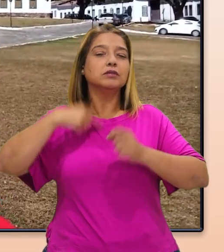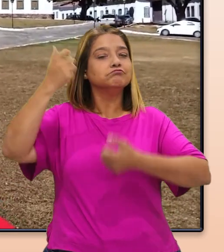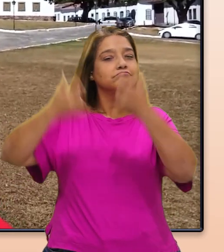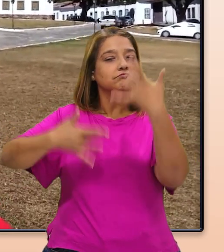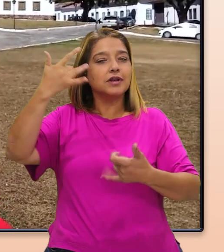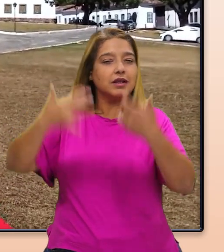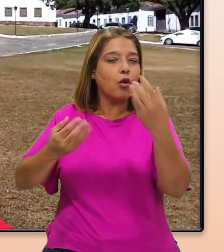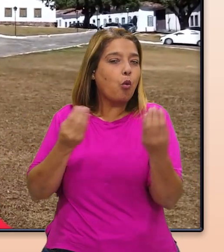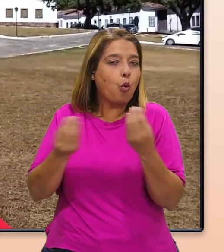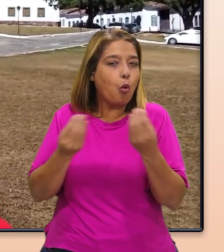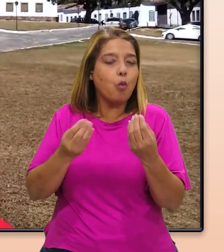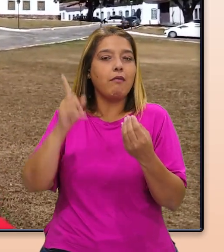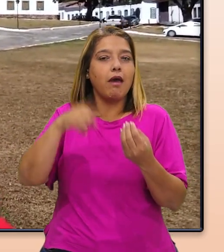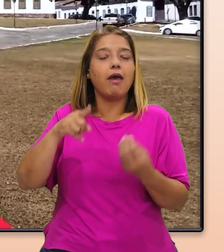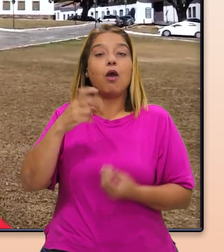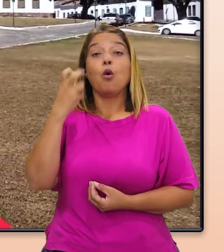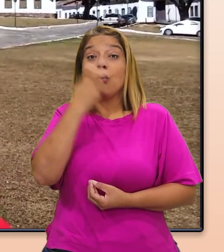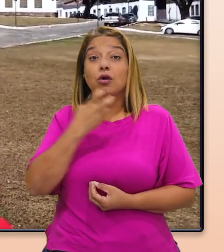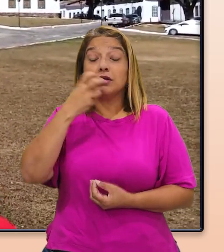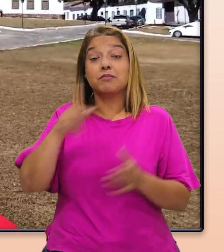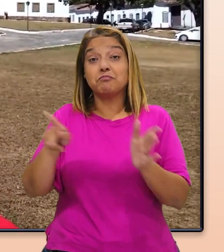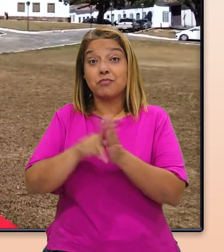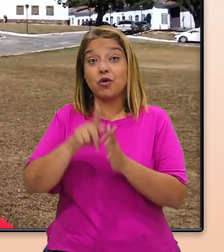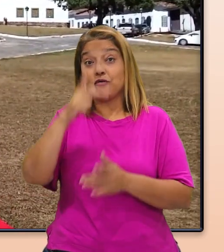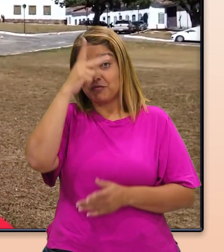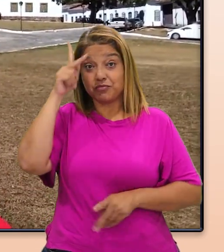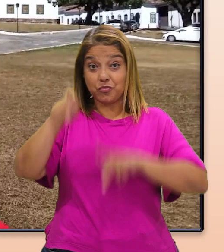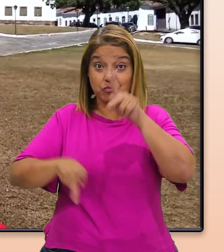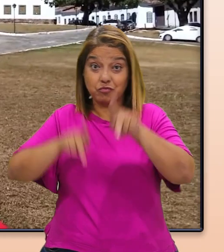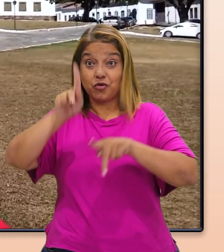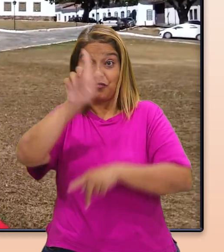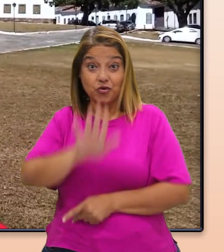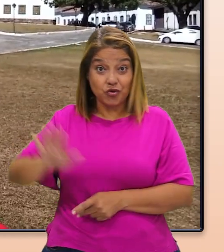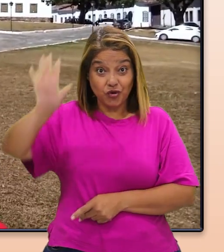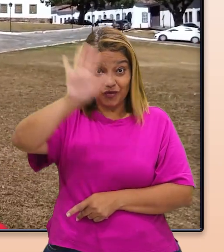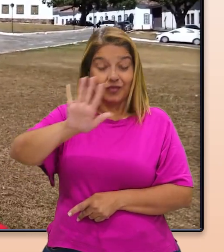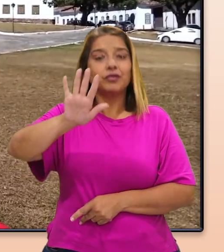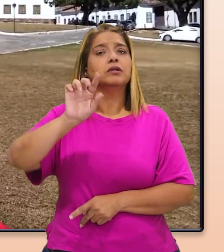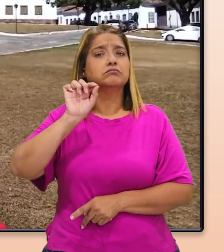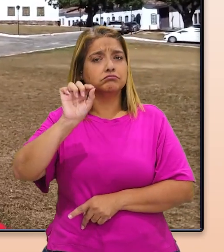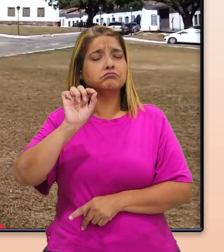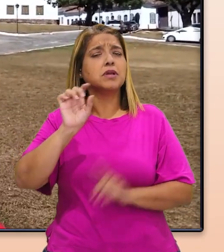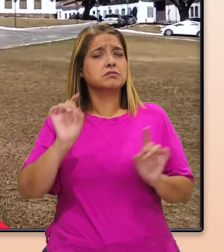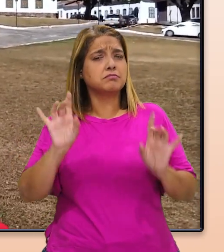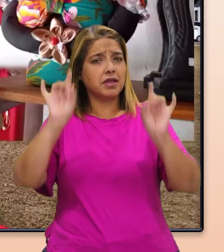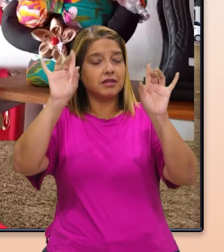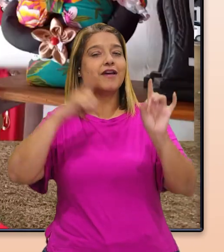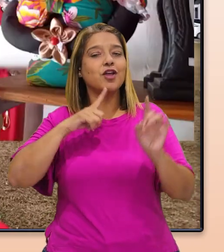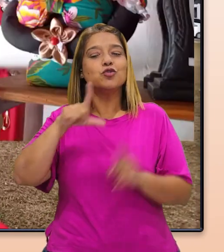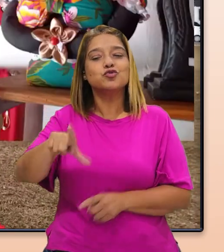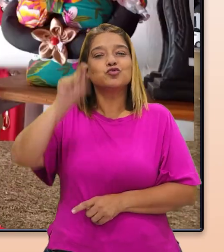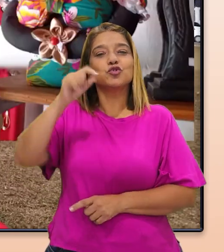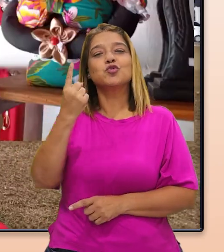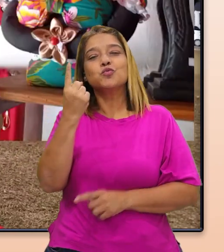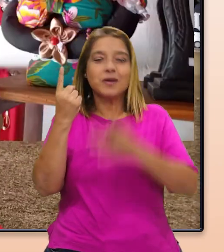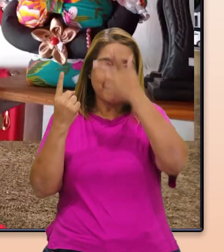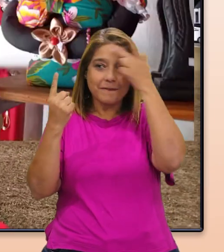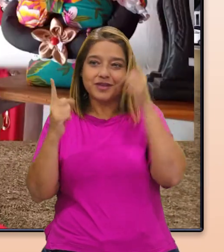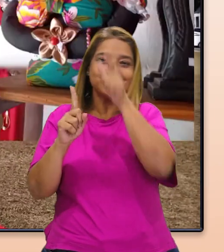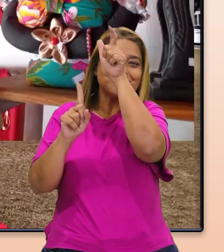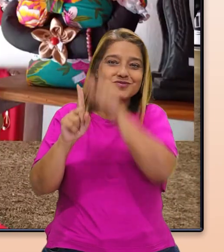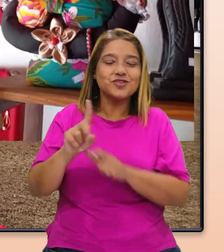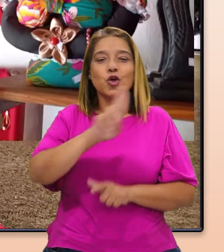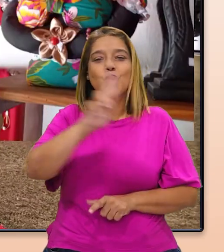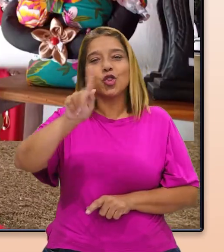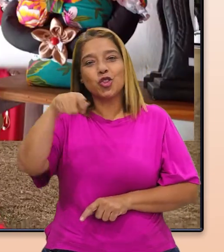com você sobre a oralidade do Povo Goiano em específico eu escolhi uma personagem lendária denominada como